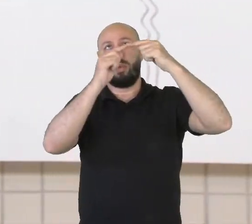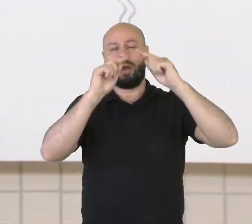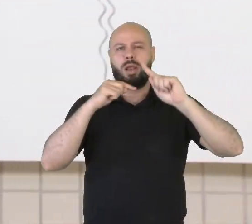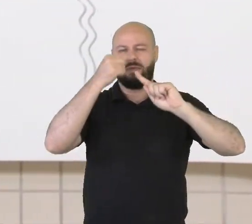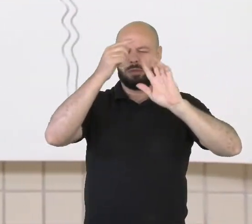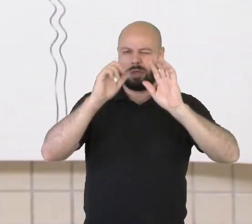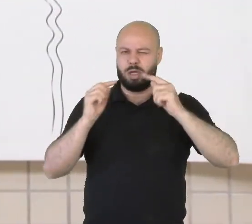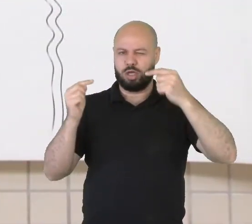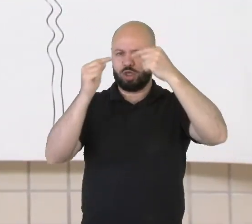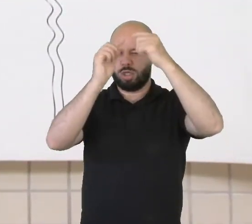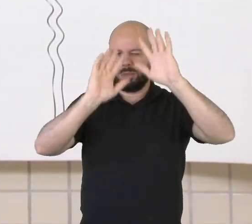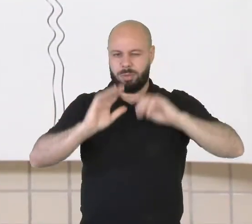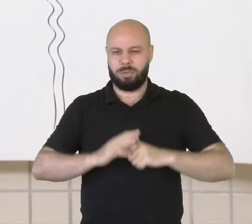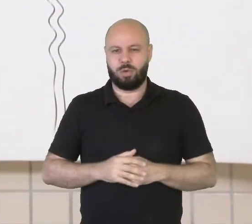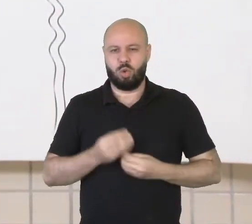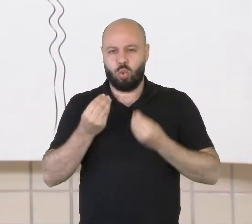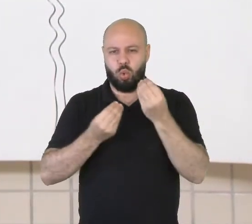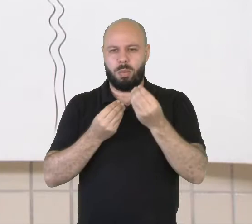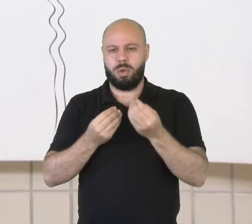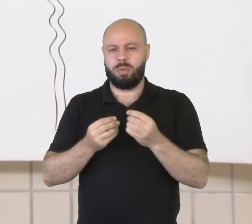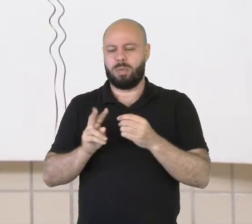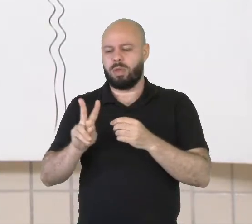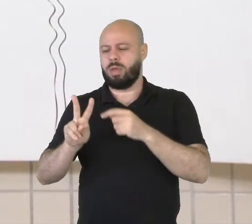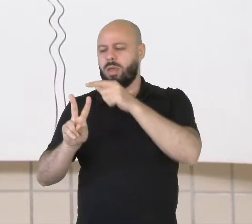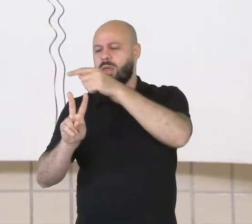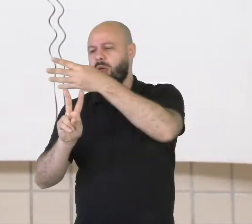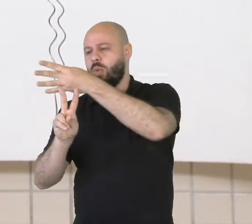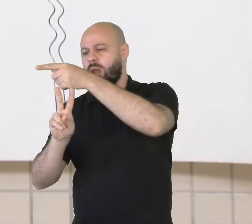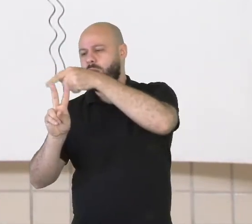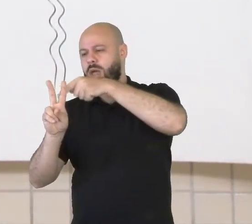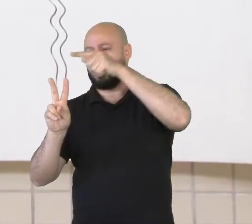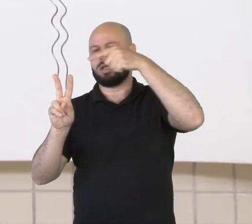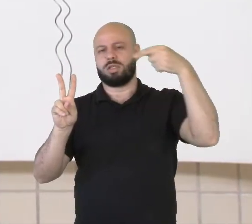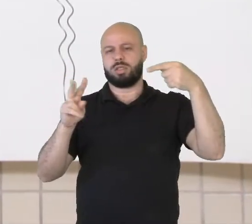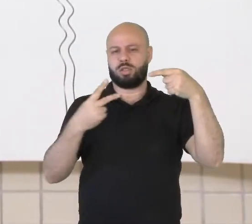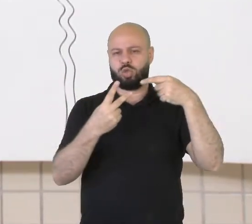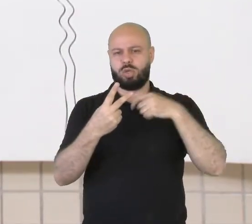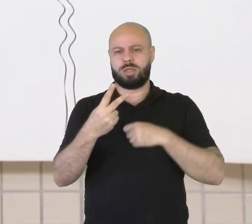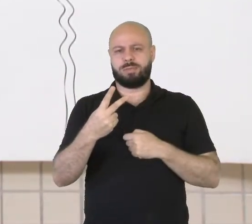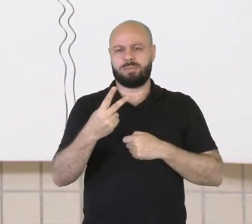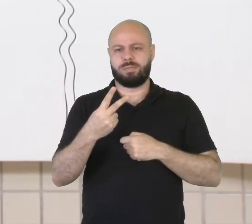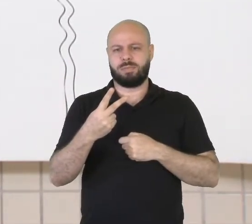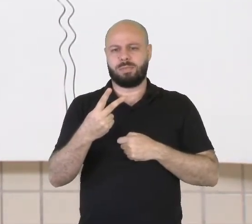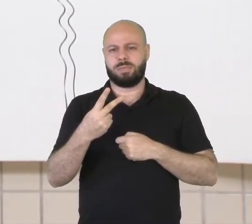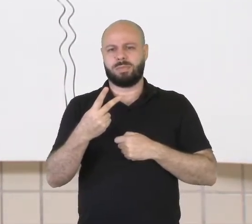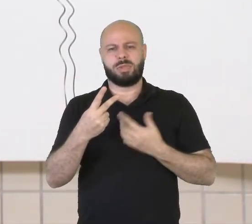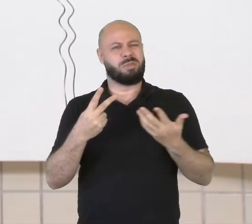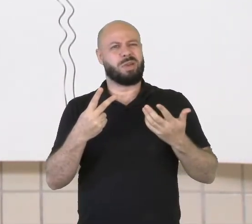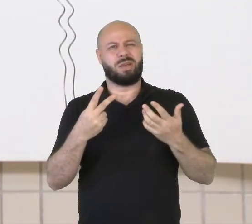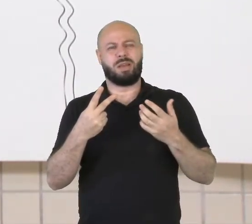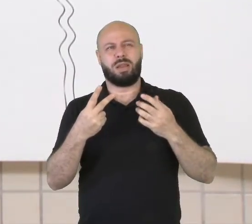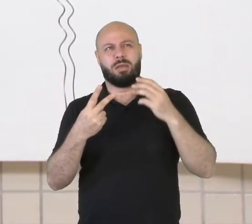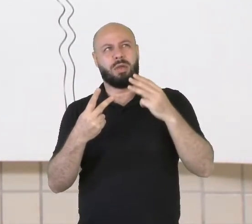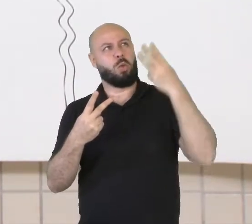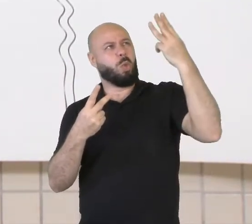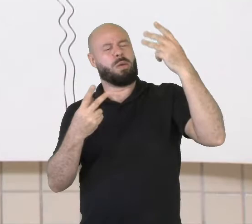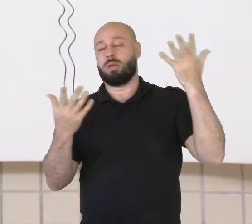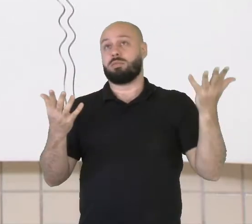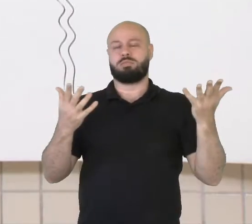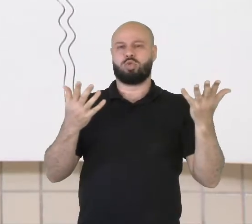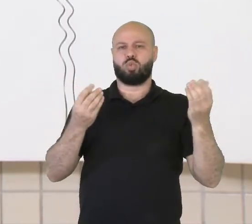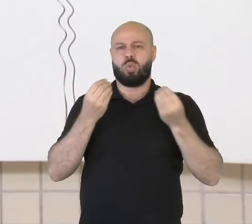aqui? Eu tenho raiz quarta de 2. Perceba que eu não tenho raiz exata de raiz quarta de